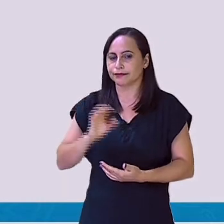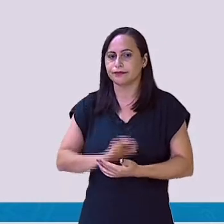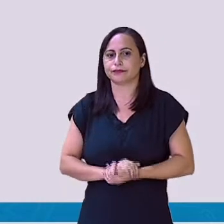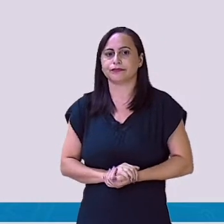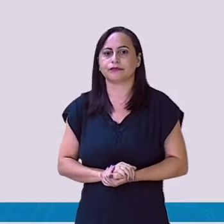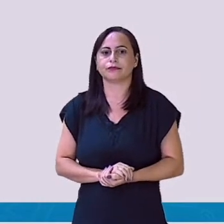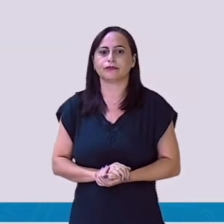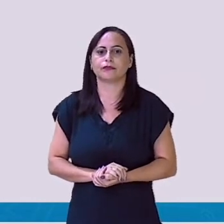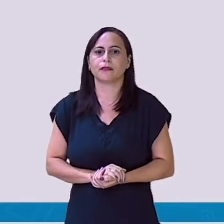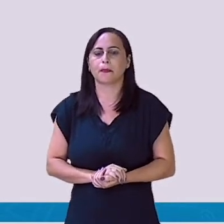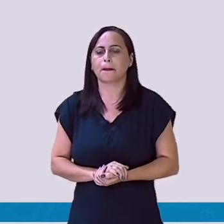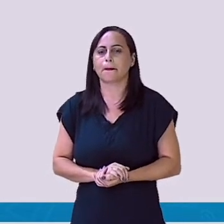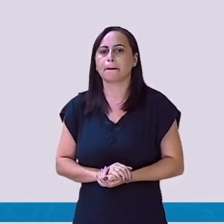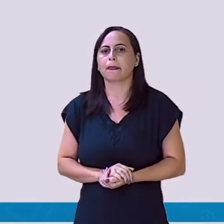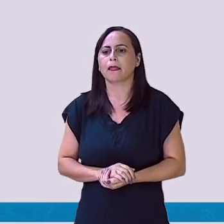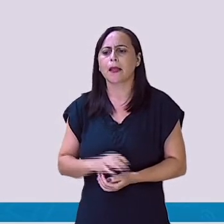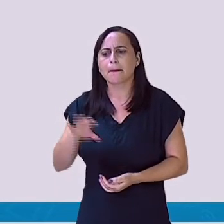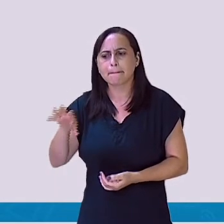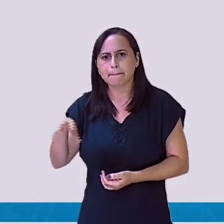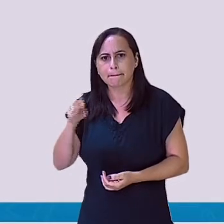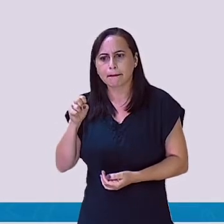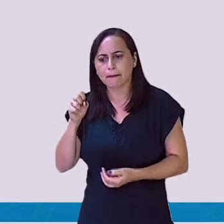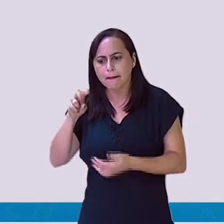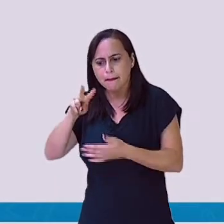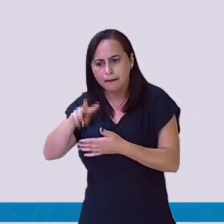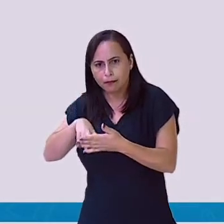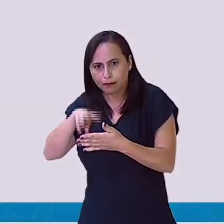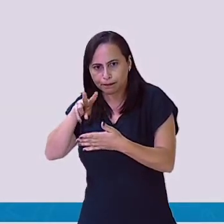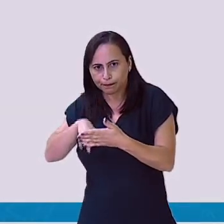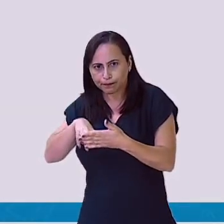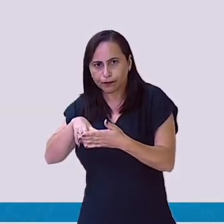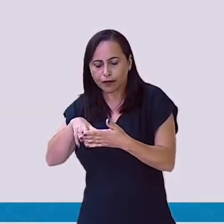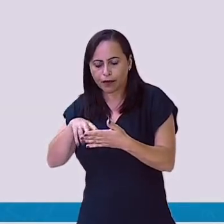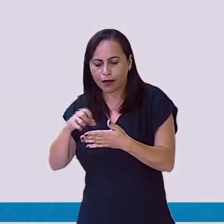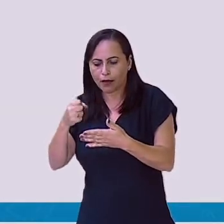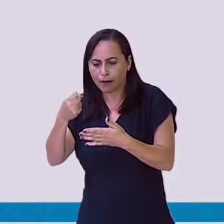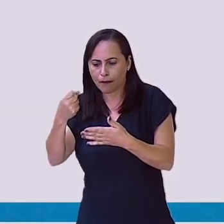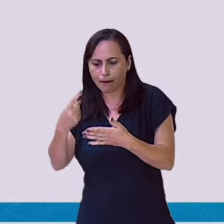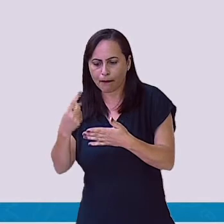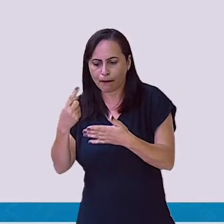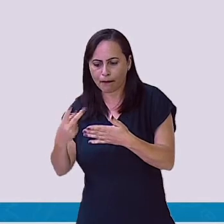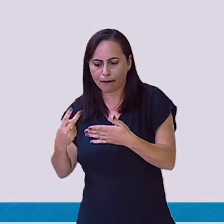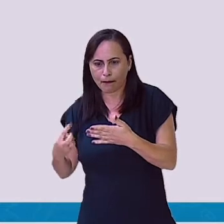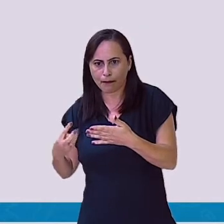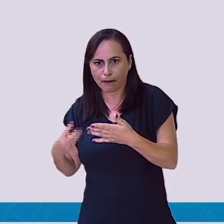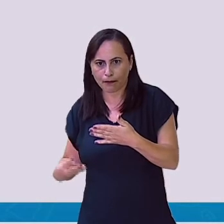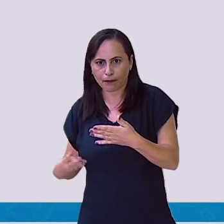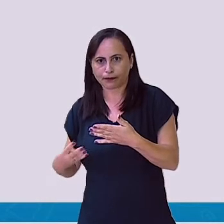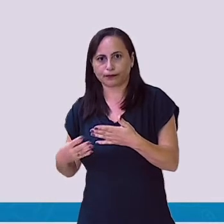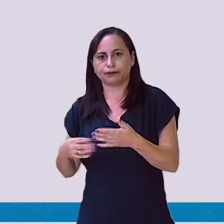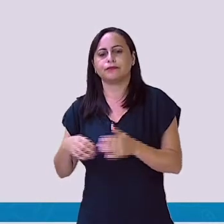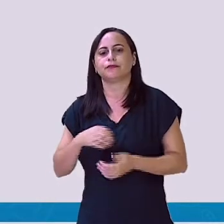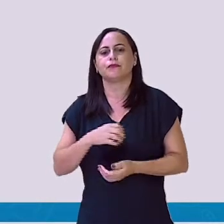bom? Então, pega o seu texto, enumere para você confirmar essa